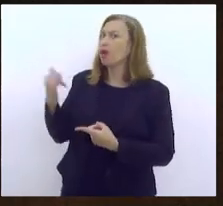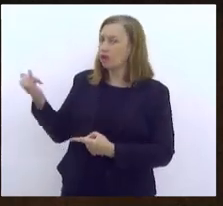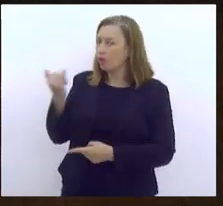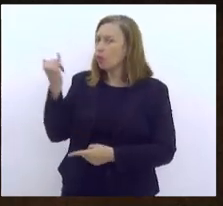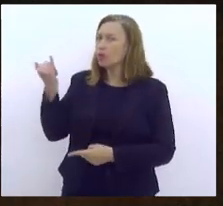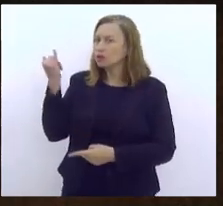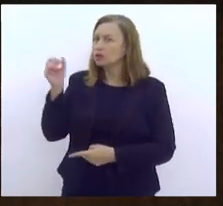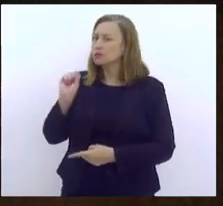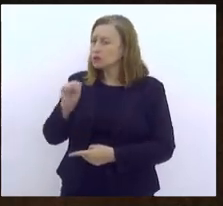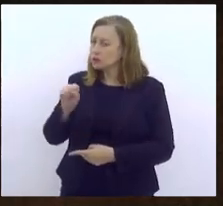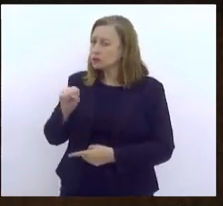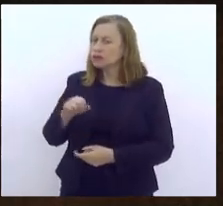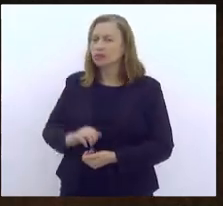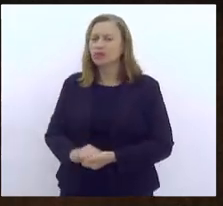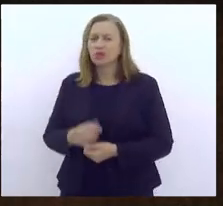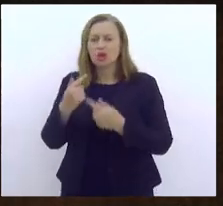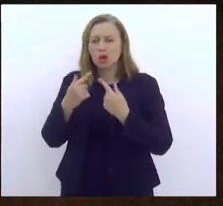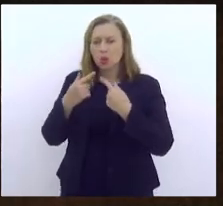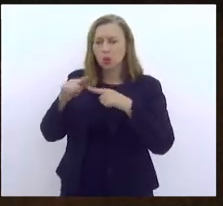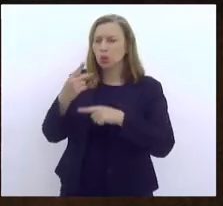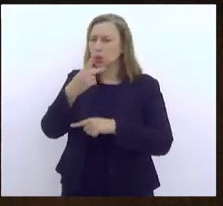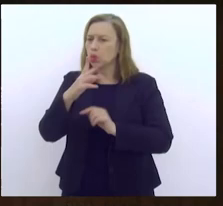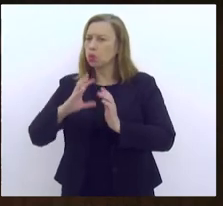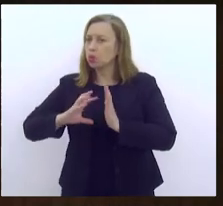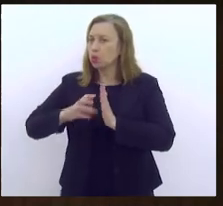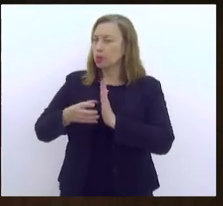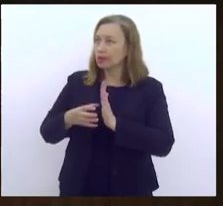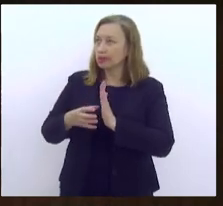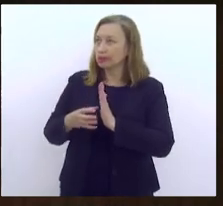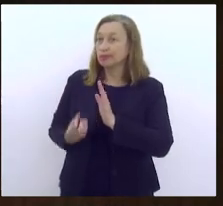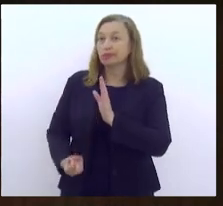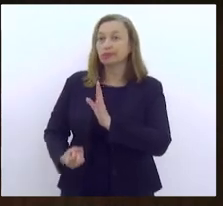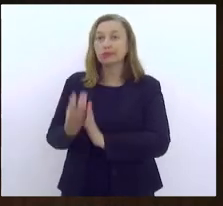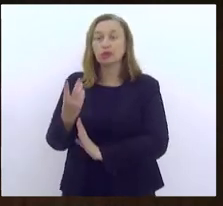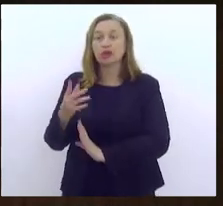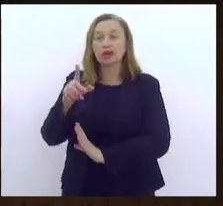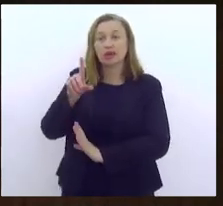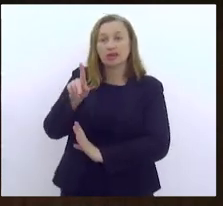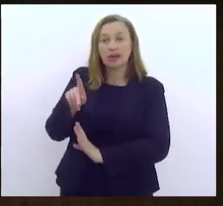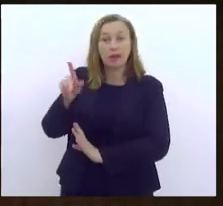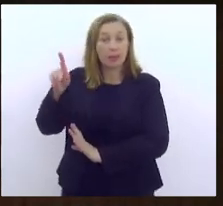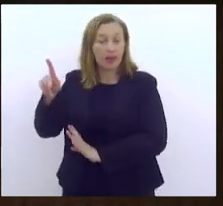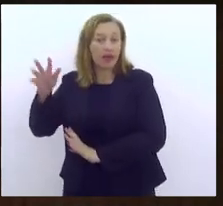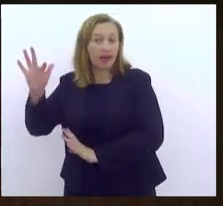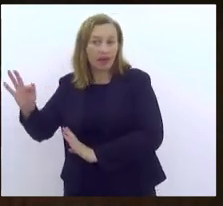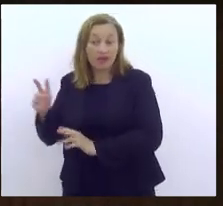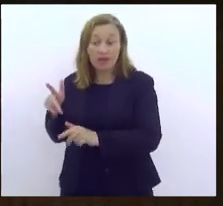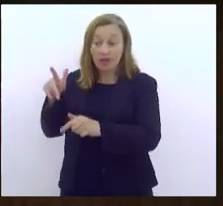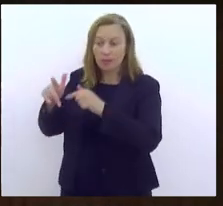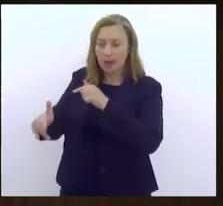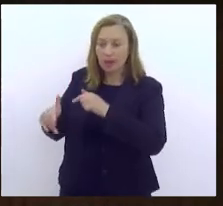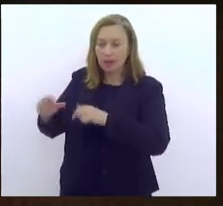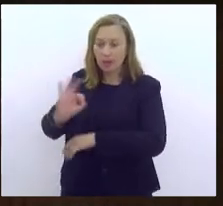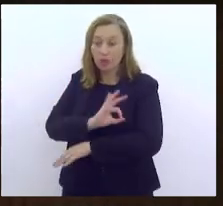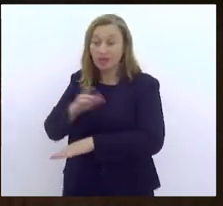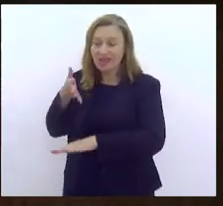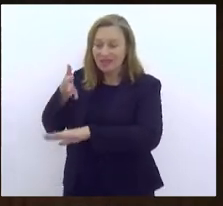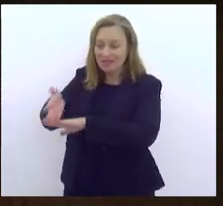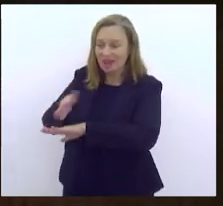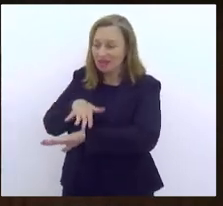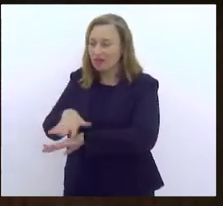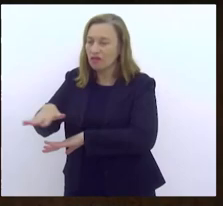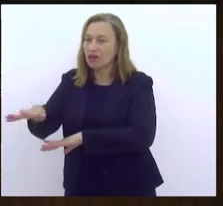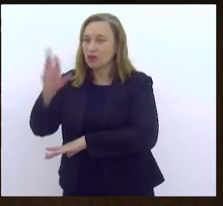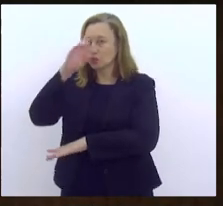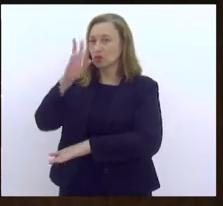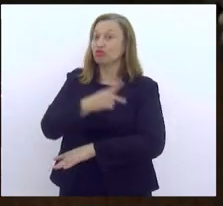importante. Tenho críticas ao seu partido, que é o autor da DPF, que impede a polícia de adentrar nas favelas do